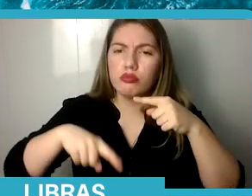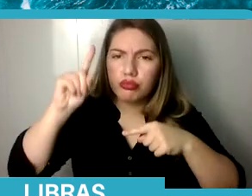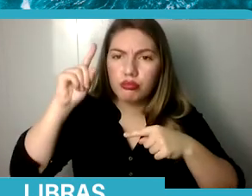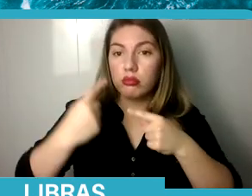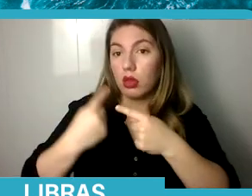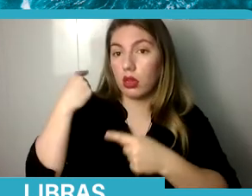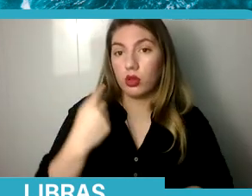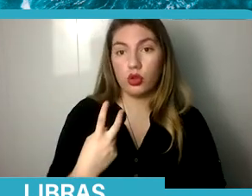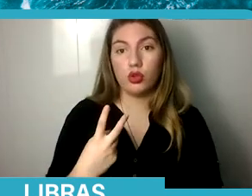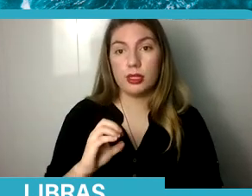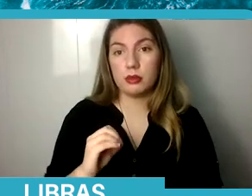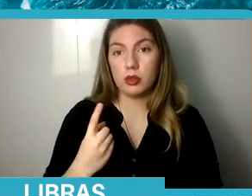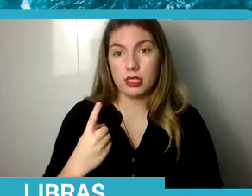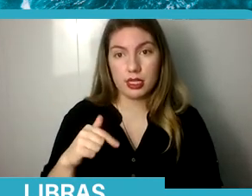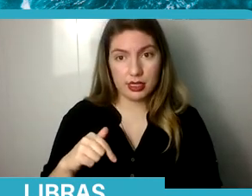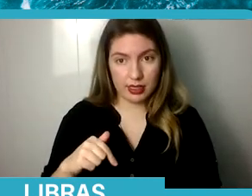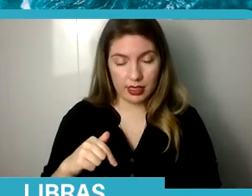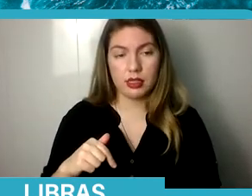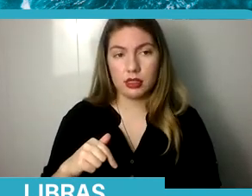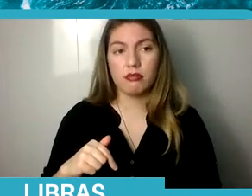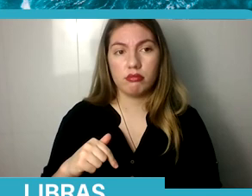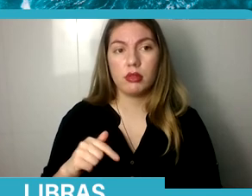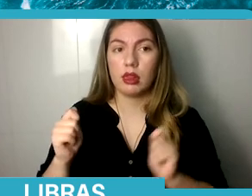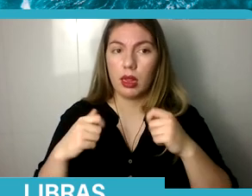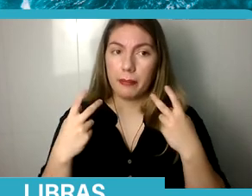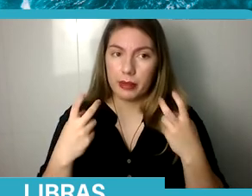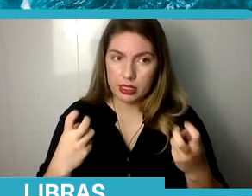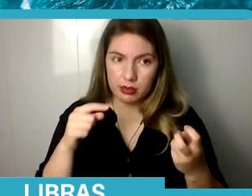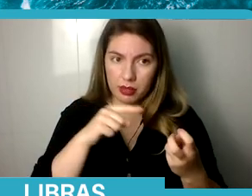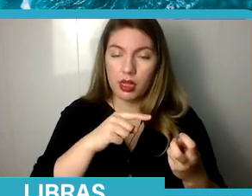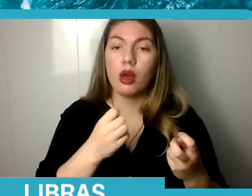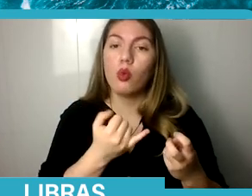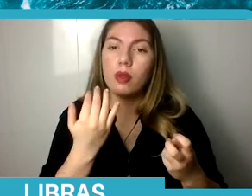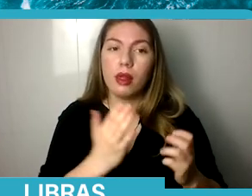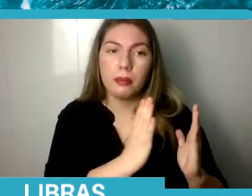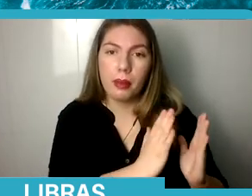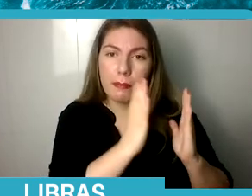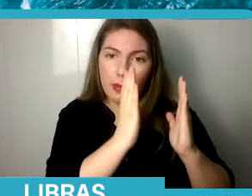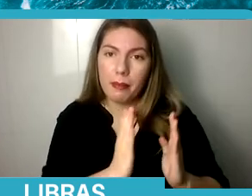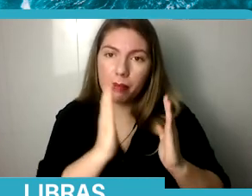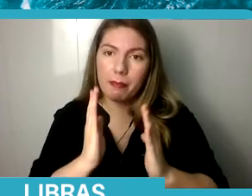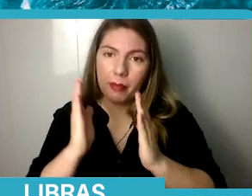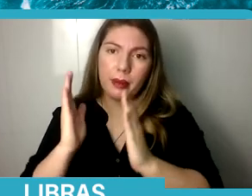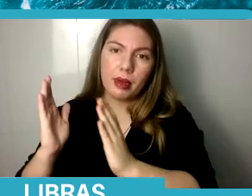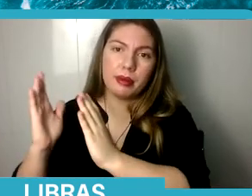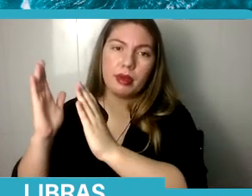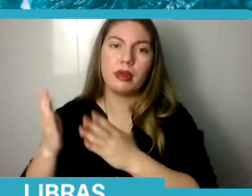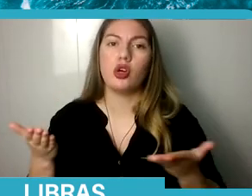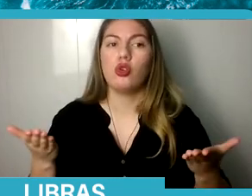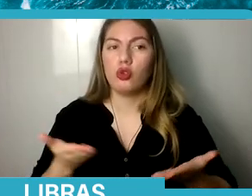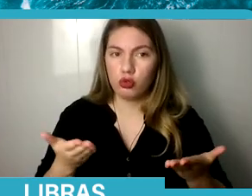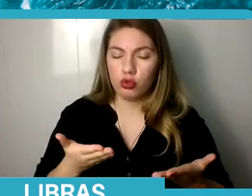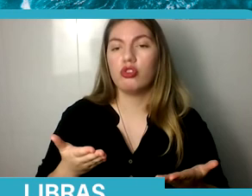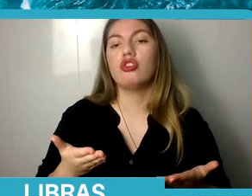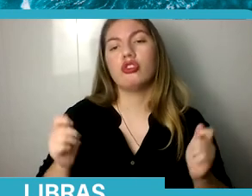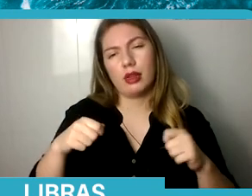2017 é aqui Vocês conseguem ver então quantas pessoas a gente está hoje e como é que foi